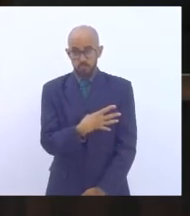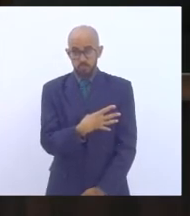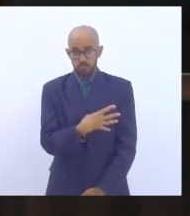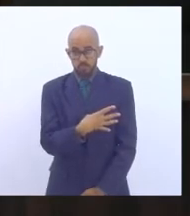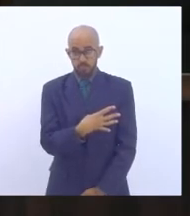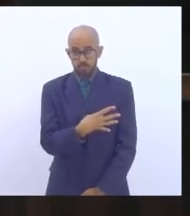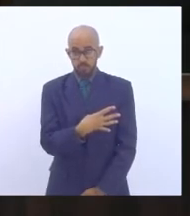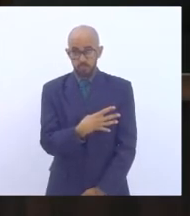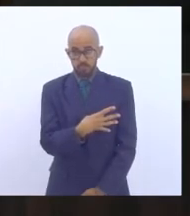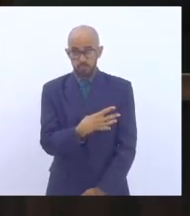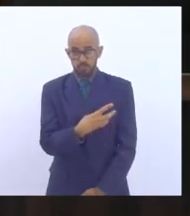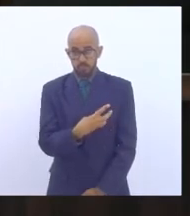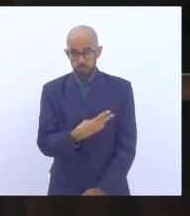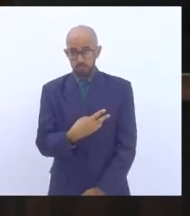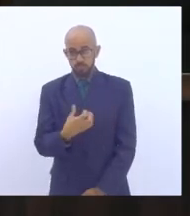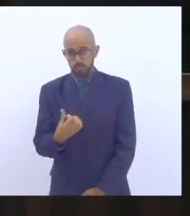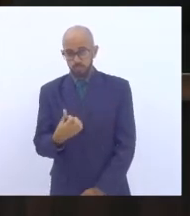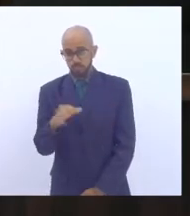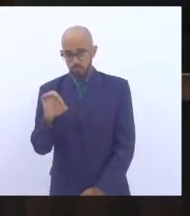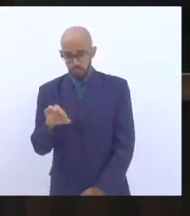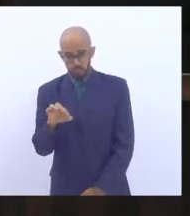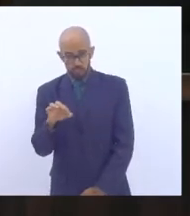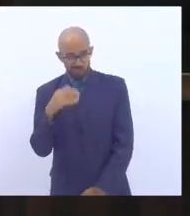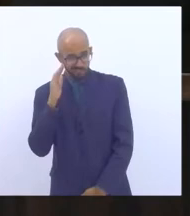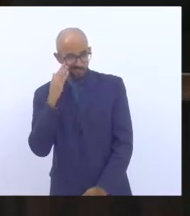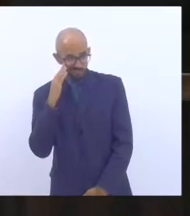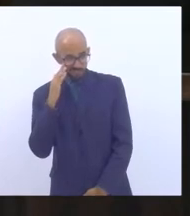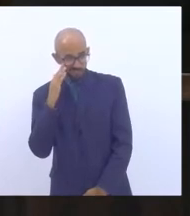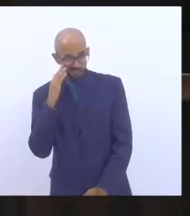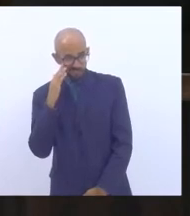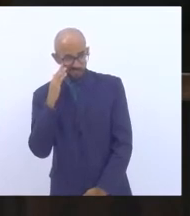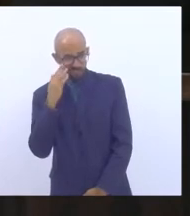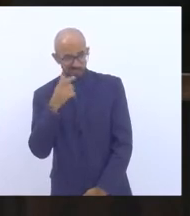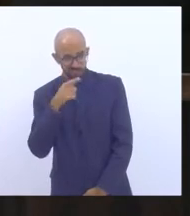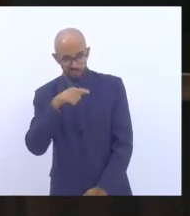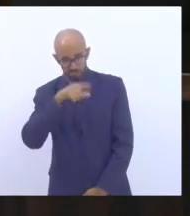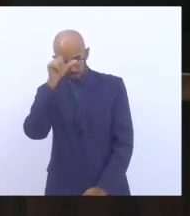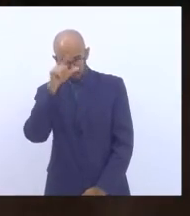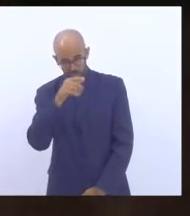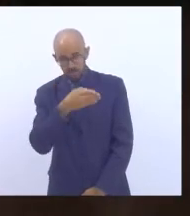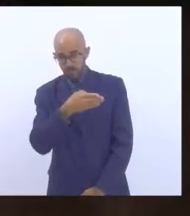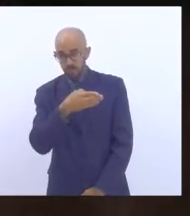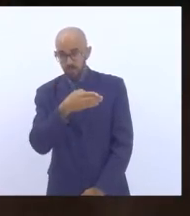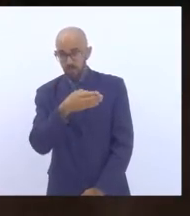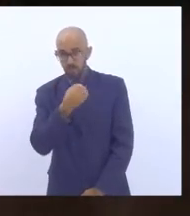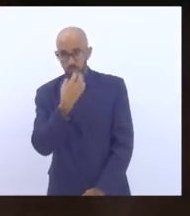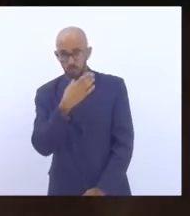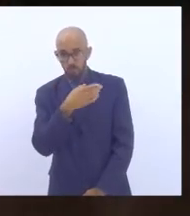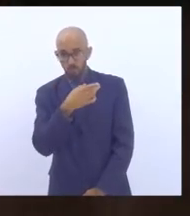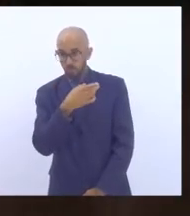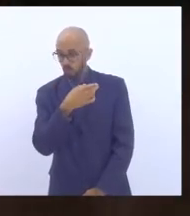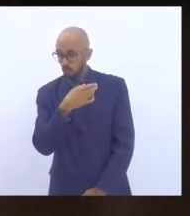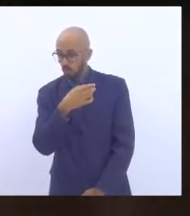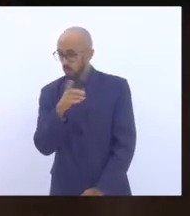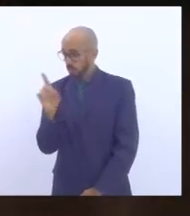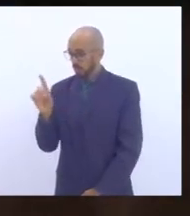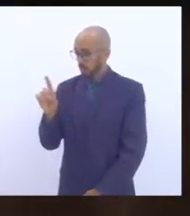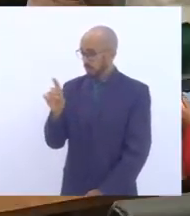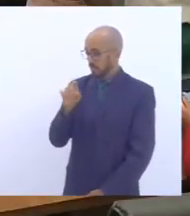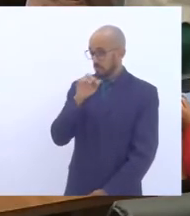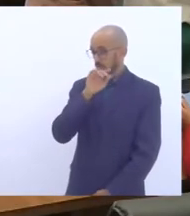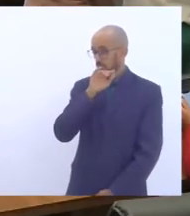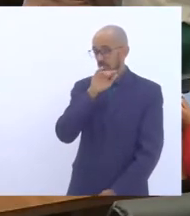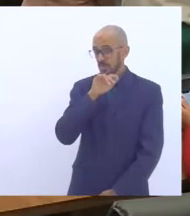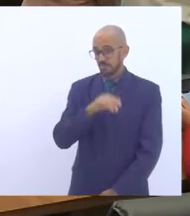Ah tá bom ou tá ruim Ah entendeu Luis mas não tá bom não tá É muito ruim